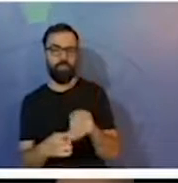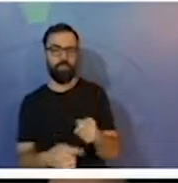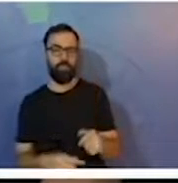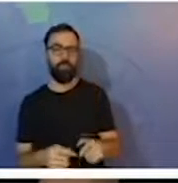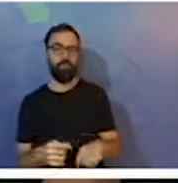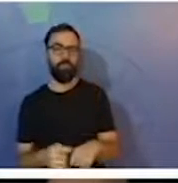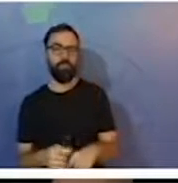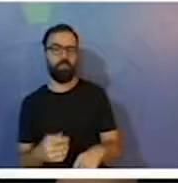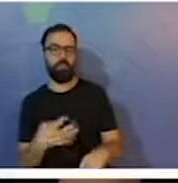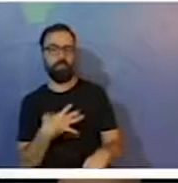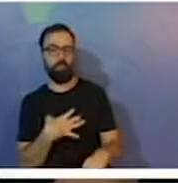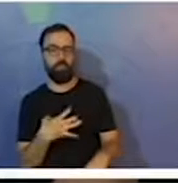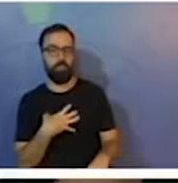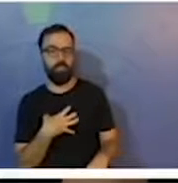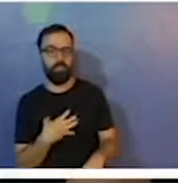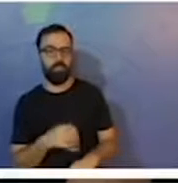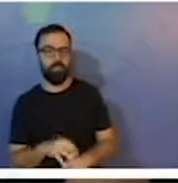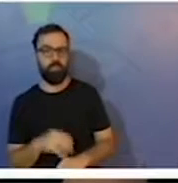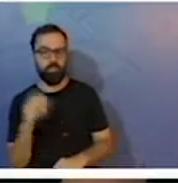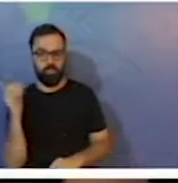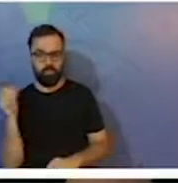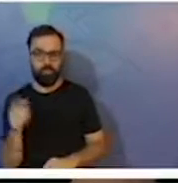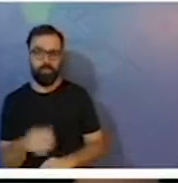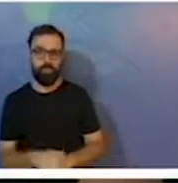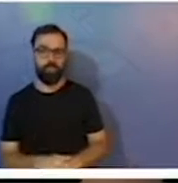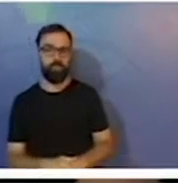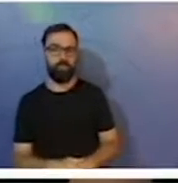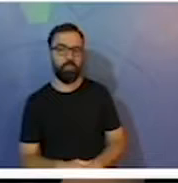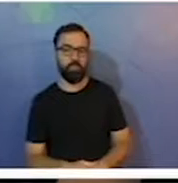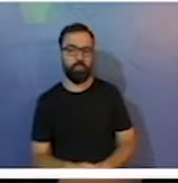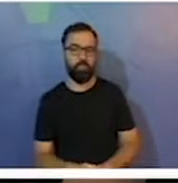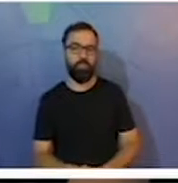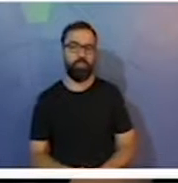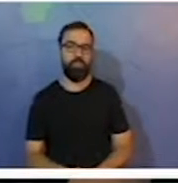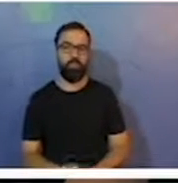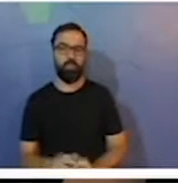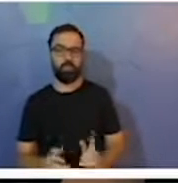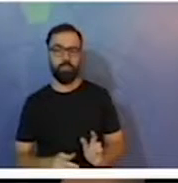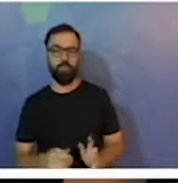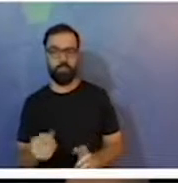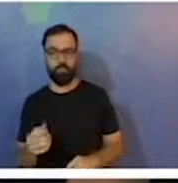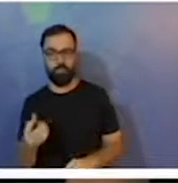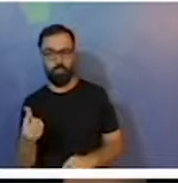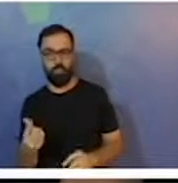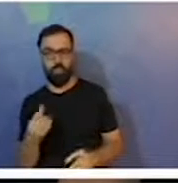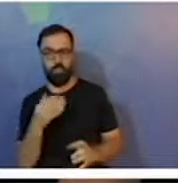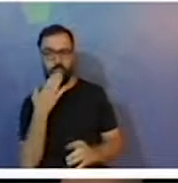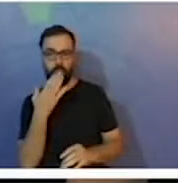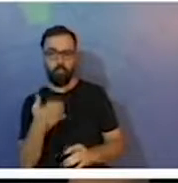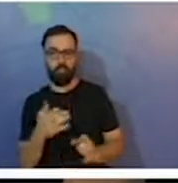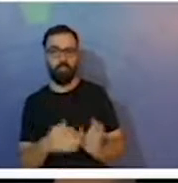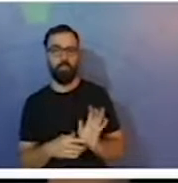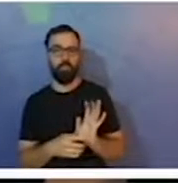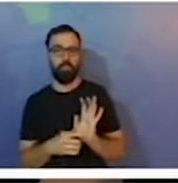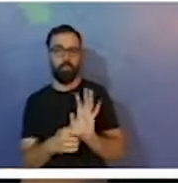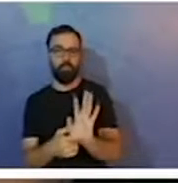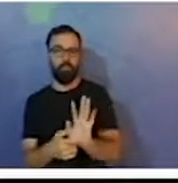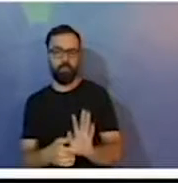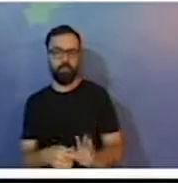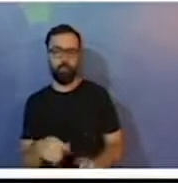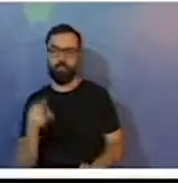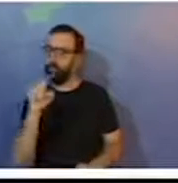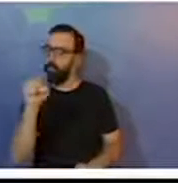delicadamente sobrou em seguida e agora e aí ele pede para você que me indicar aqui nessas alternativas qual delas